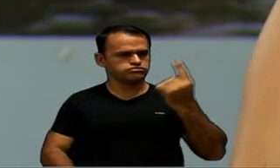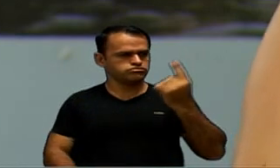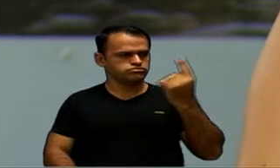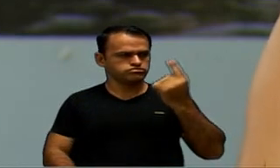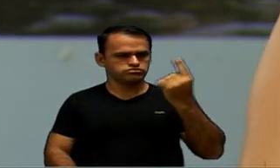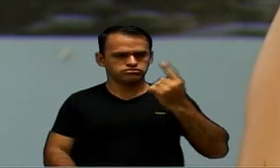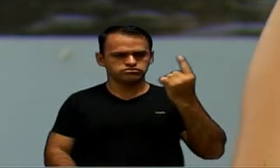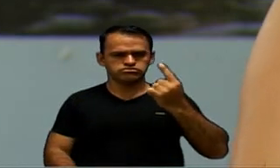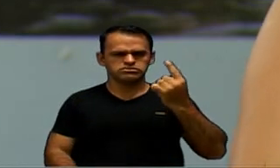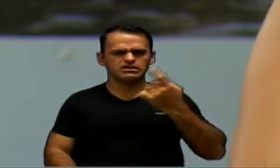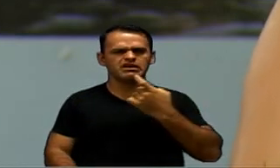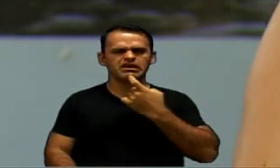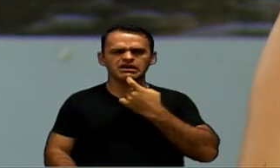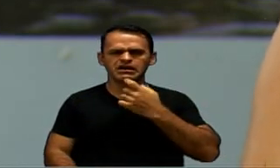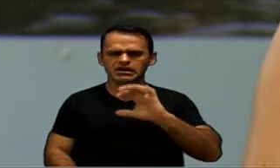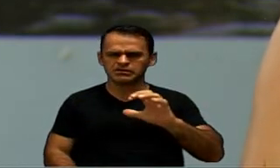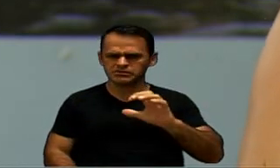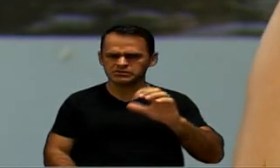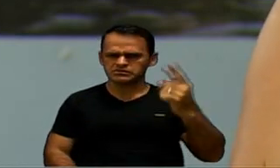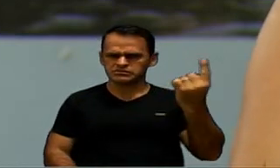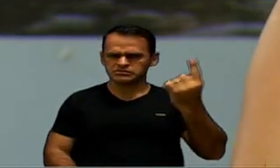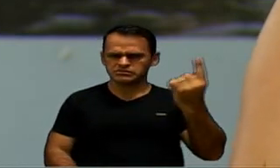primeiro até do Campinas, escutei Campinas, acho que foi o primeiro.